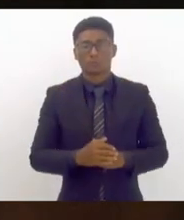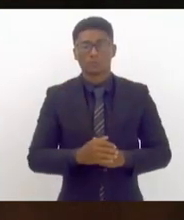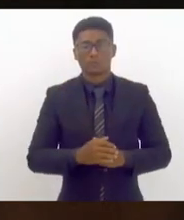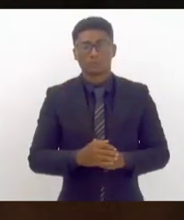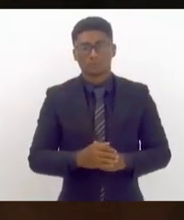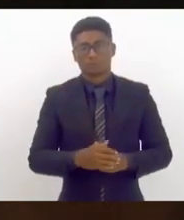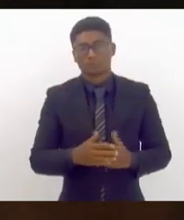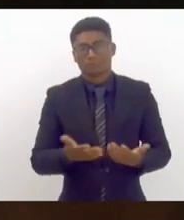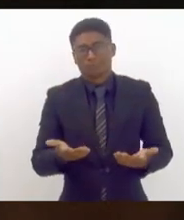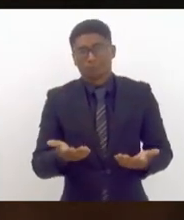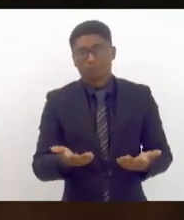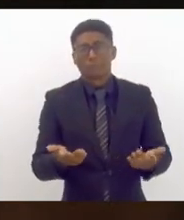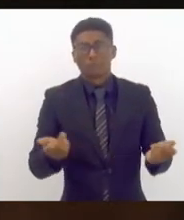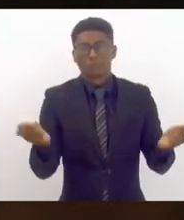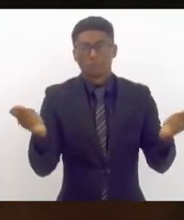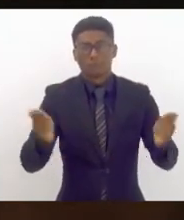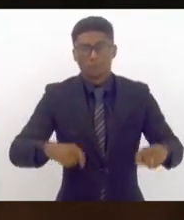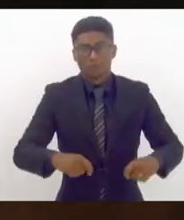possível que tenhamos